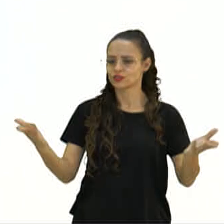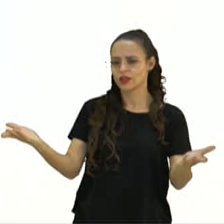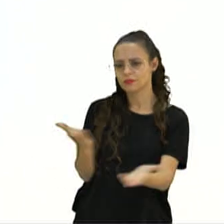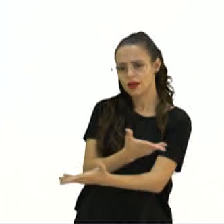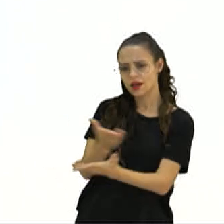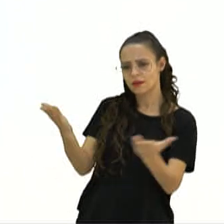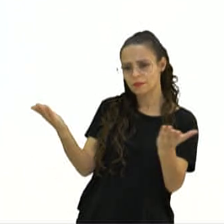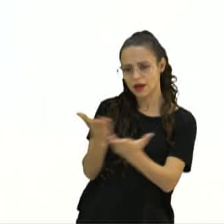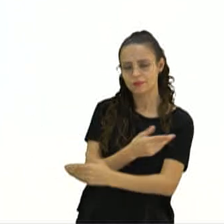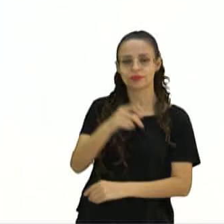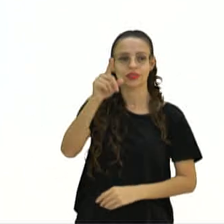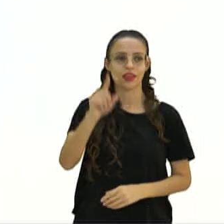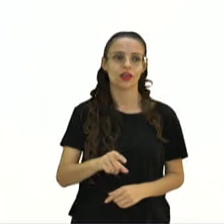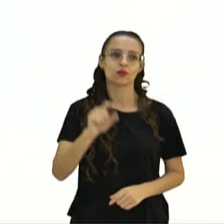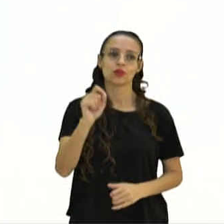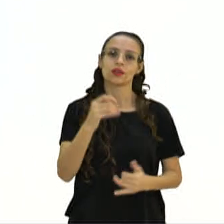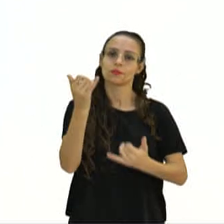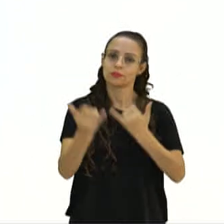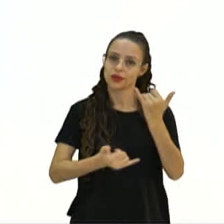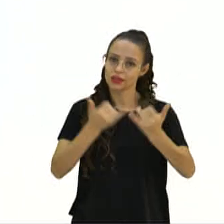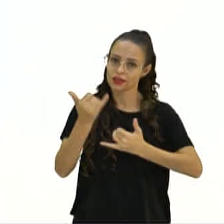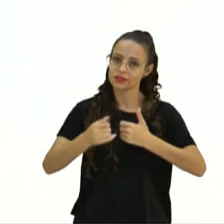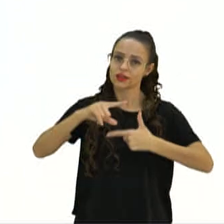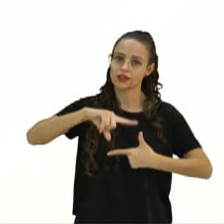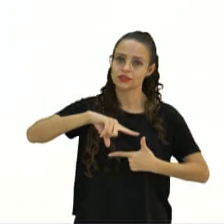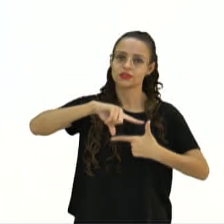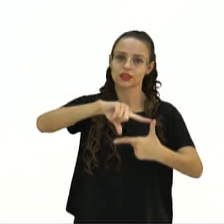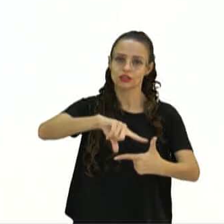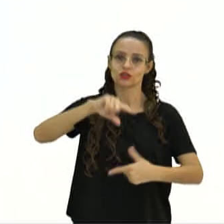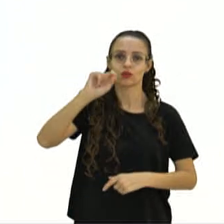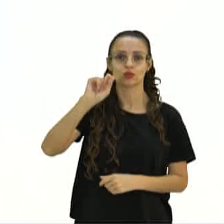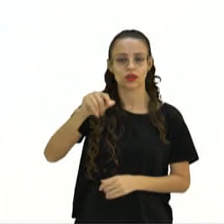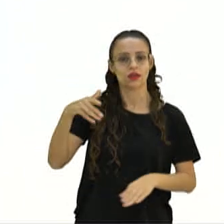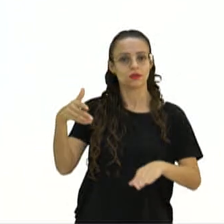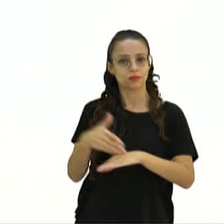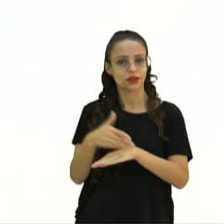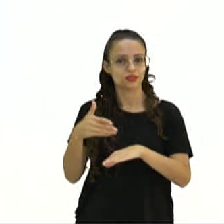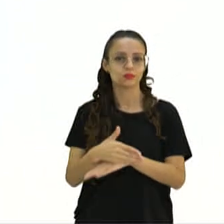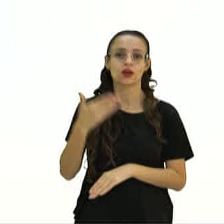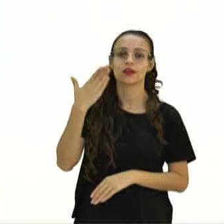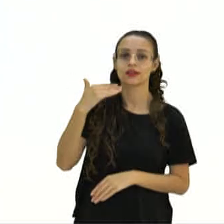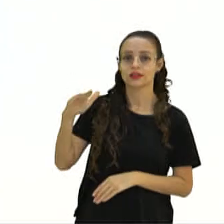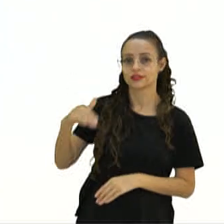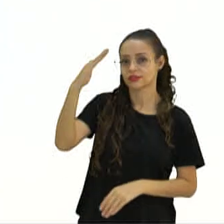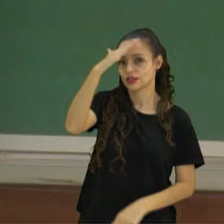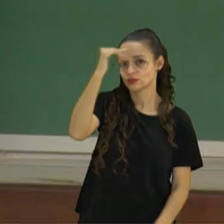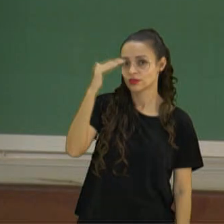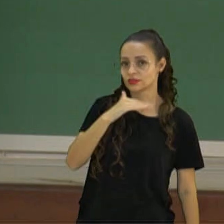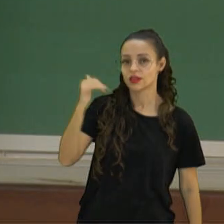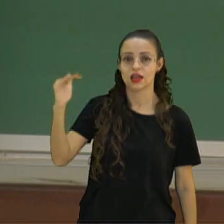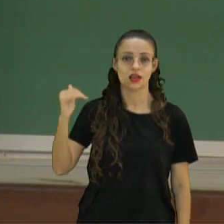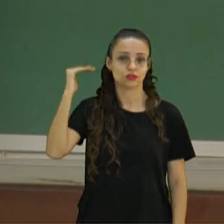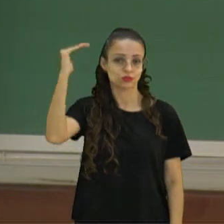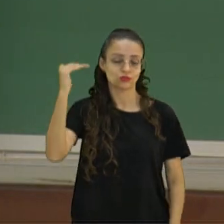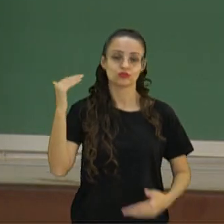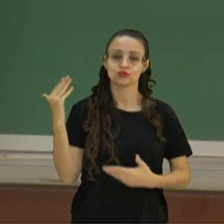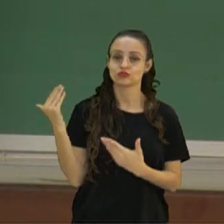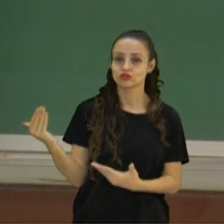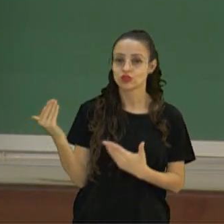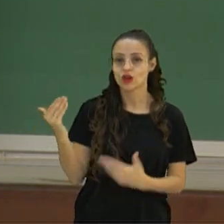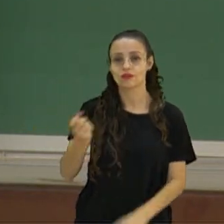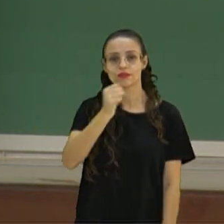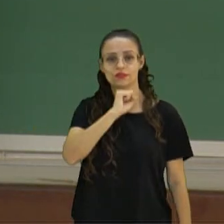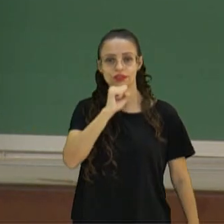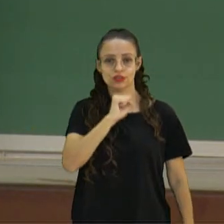envolvidas, né? É o nome de uma brincadeira tradicional na qual participam crianças, adolescentes, adultos, jovens, mais